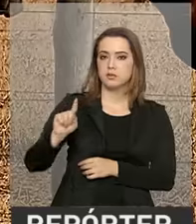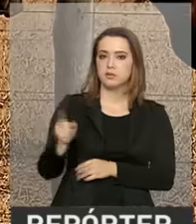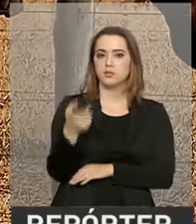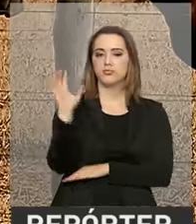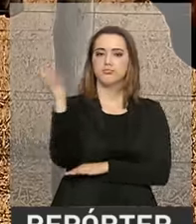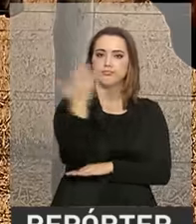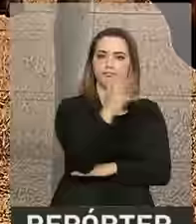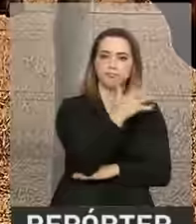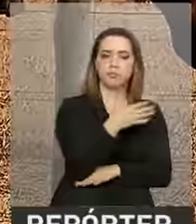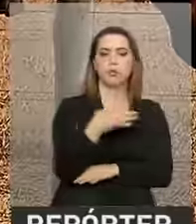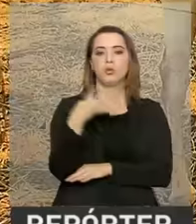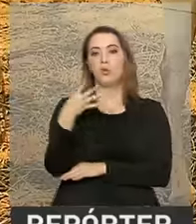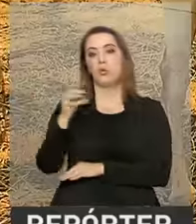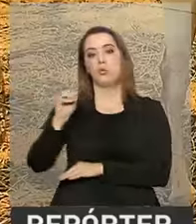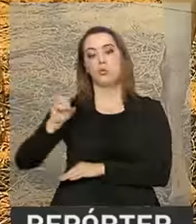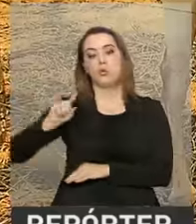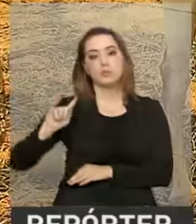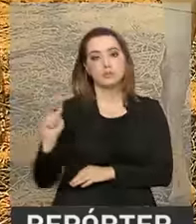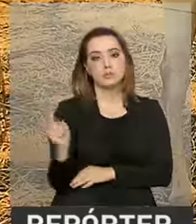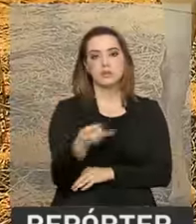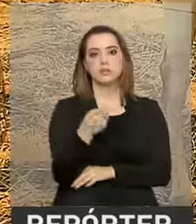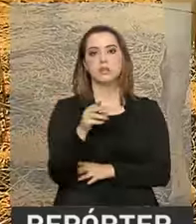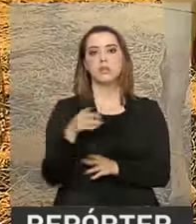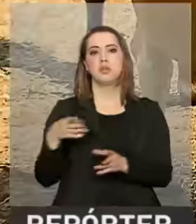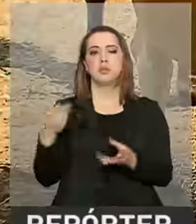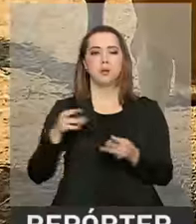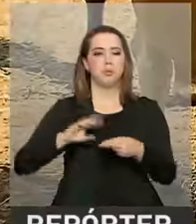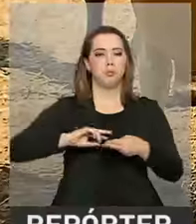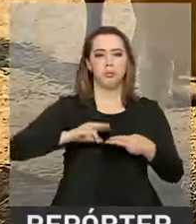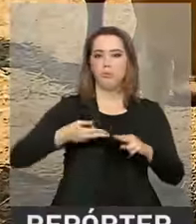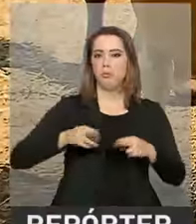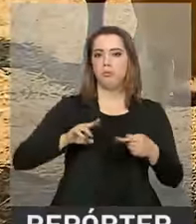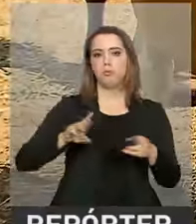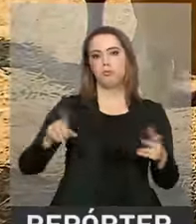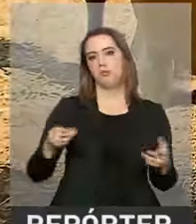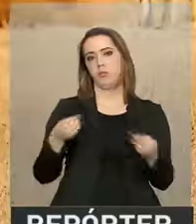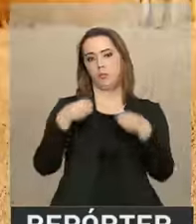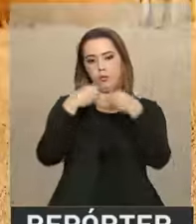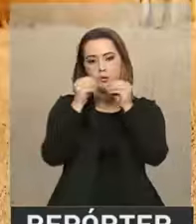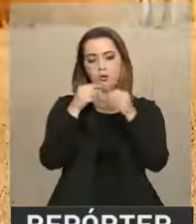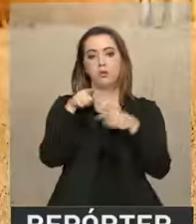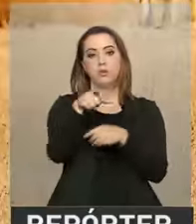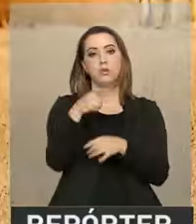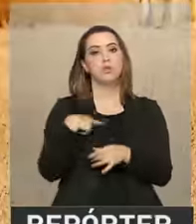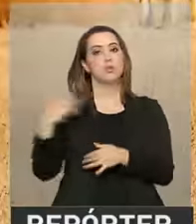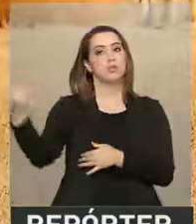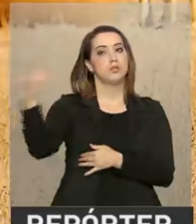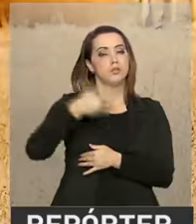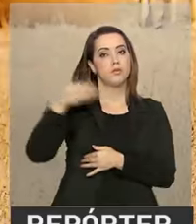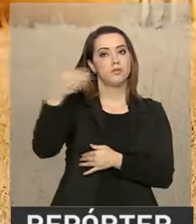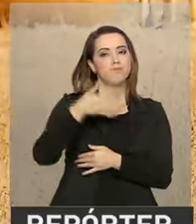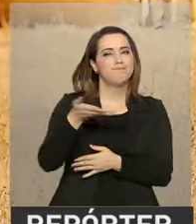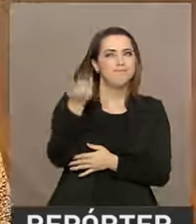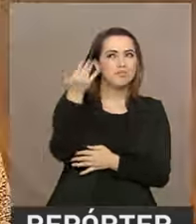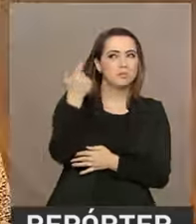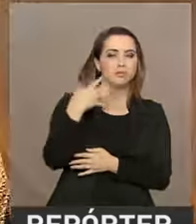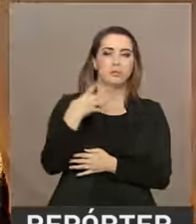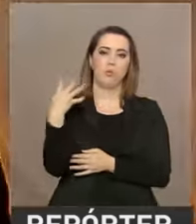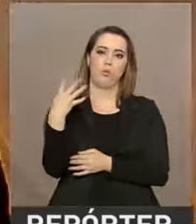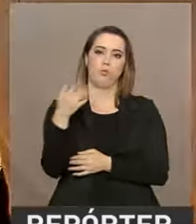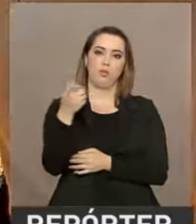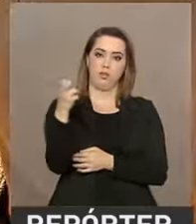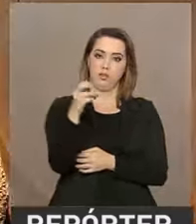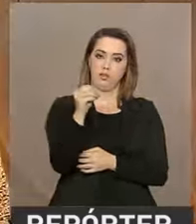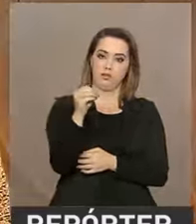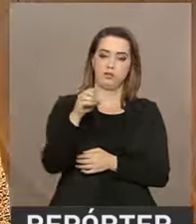microorganismos. No caso dos animais, muitas raças de cavalos e bois chegaram ao Brasil com a colonização há 500 anos.